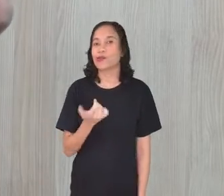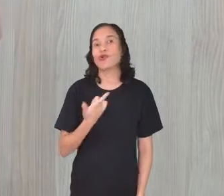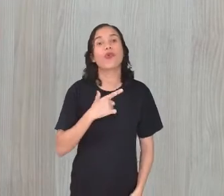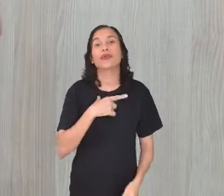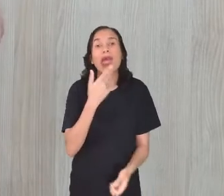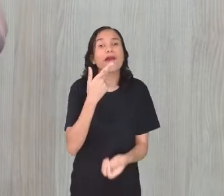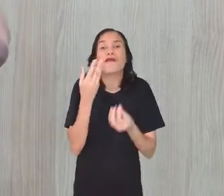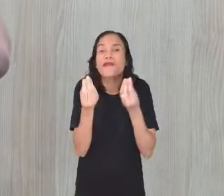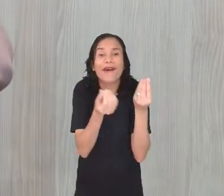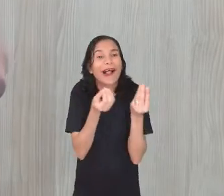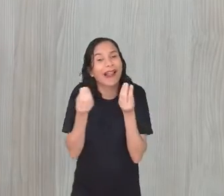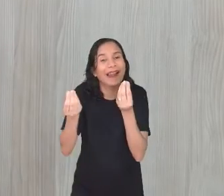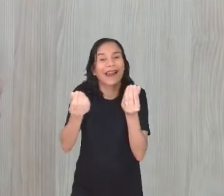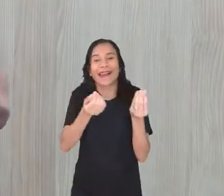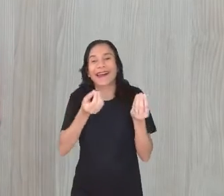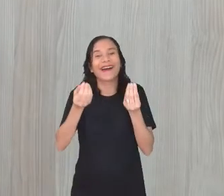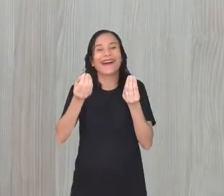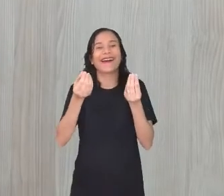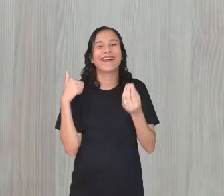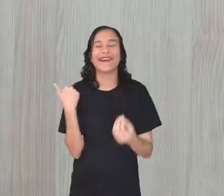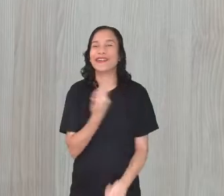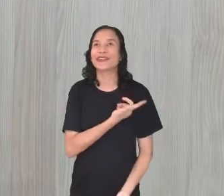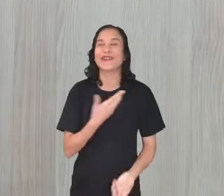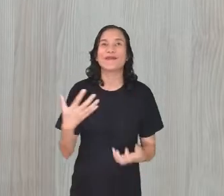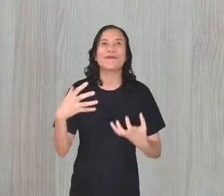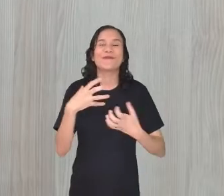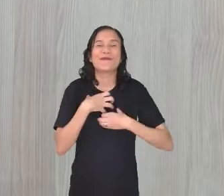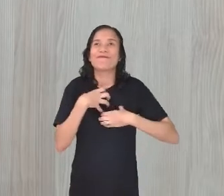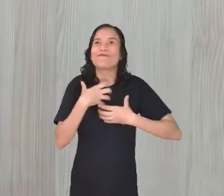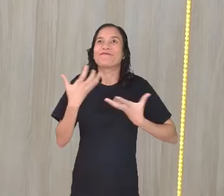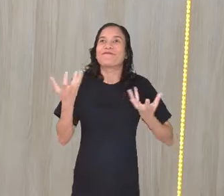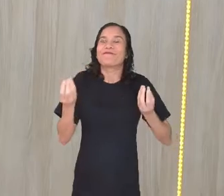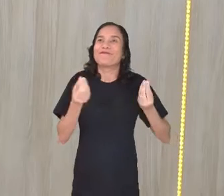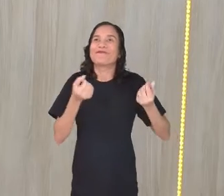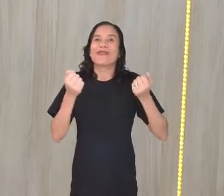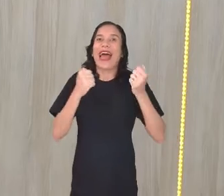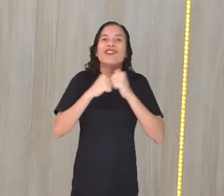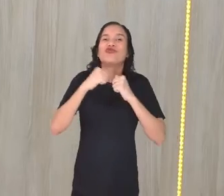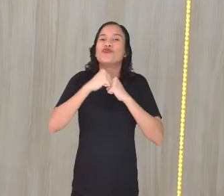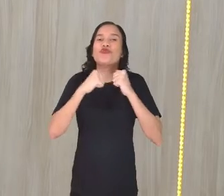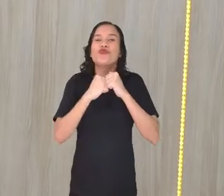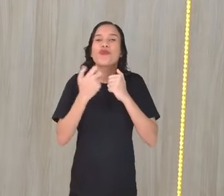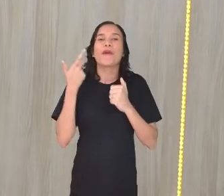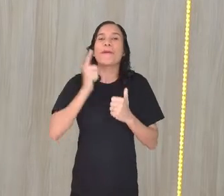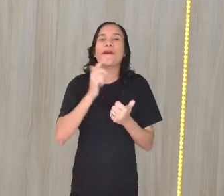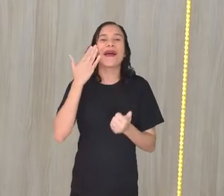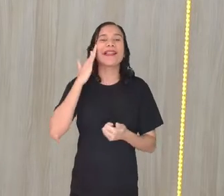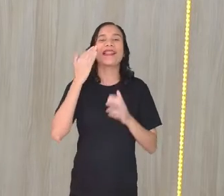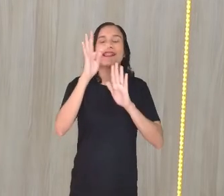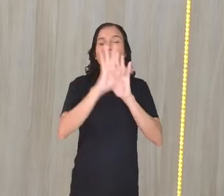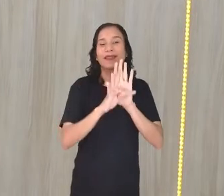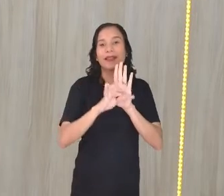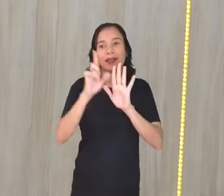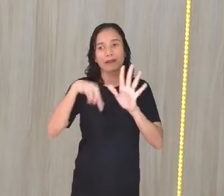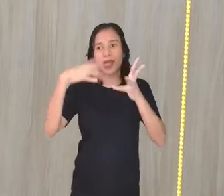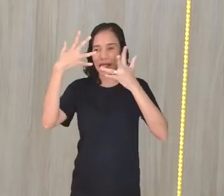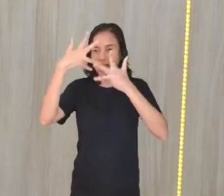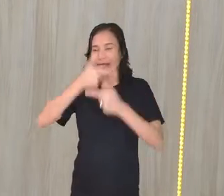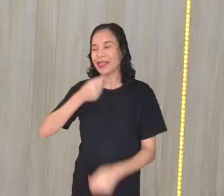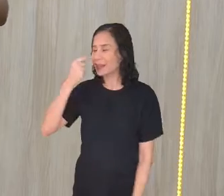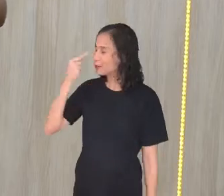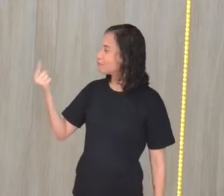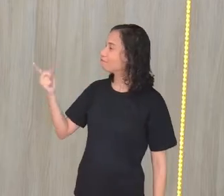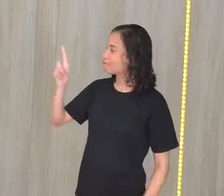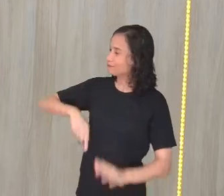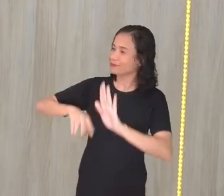que dizer depois disso, não é? A gente já fica buscando estrutura para fazer a interpretação desse texto. Exatamente. Mas ele é muito bonito, né? Ele é um texto